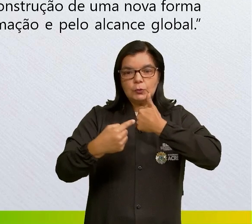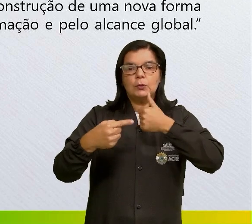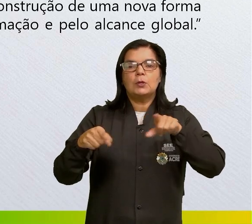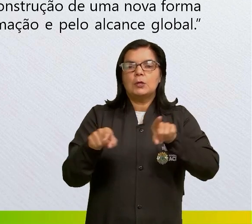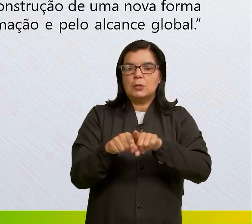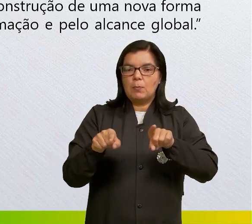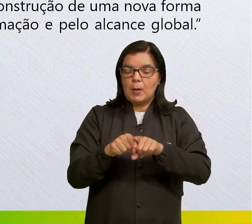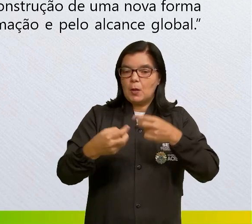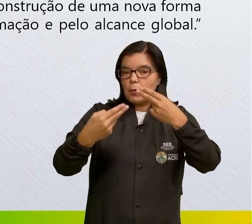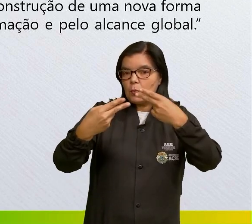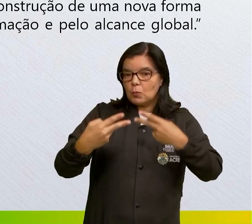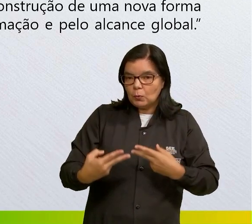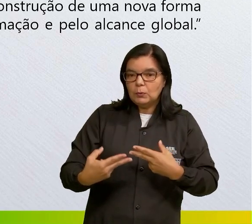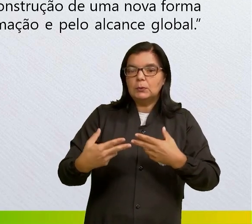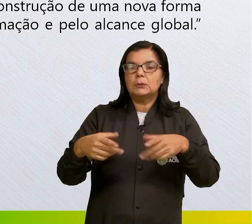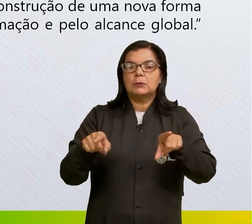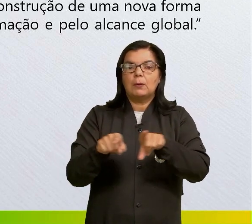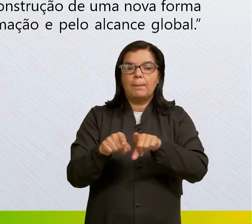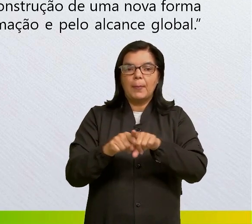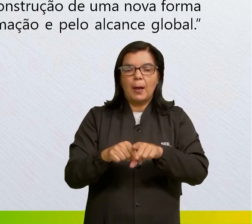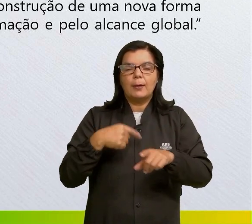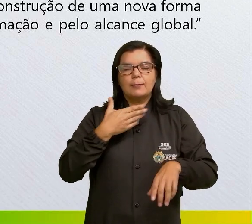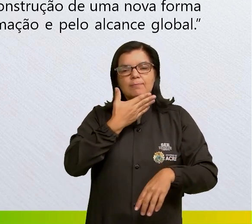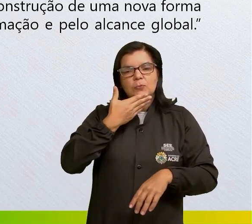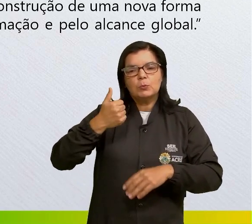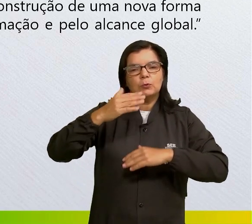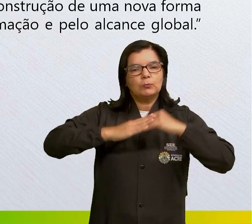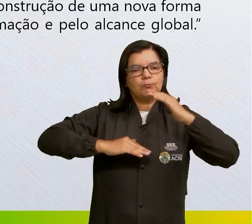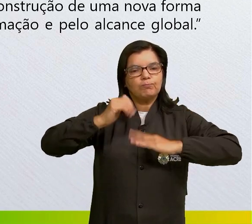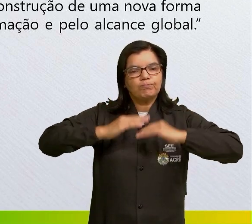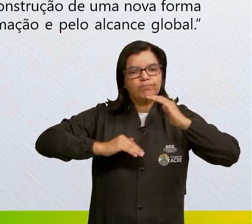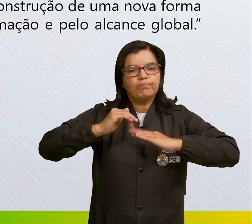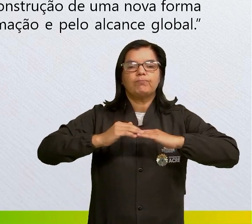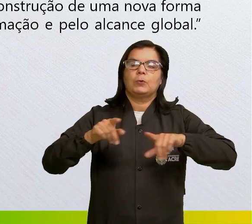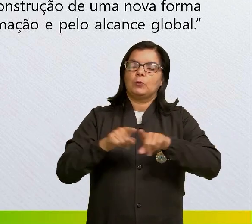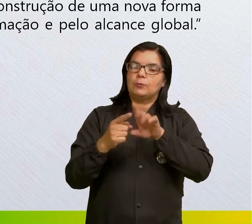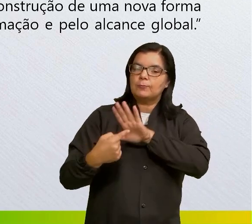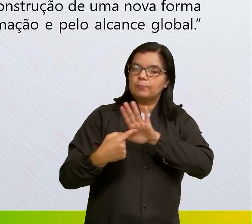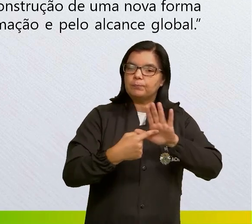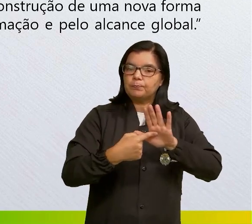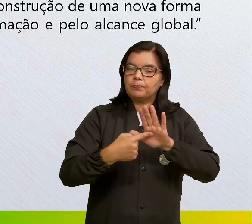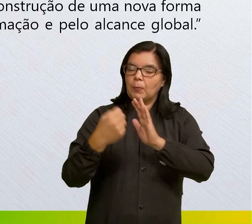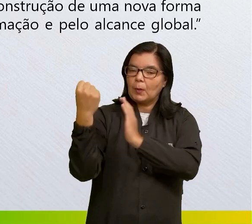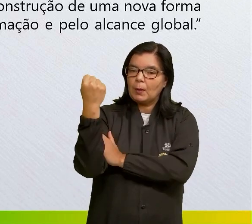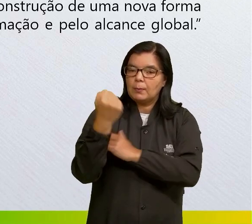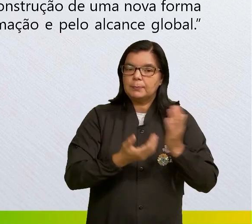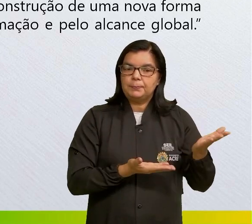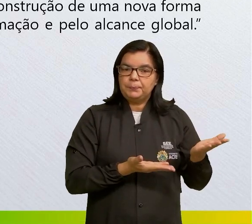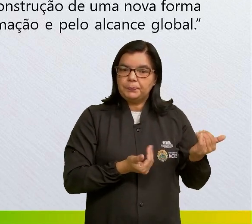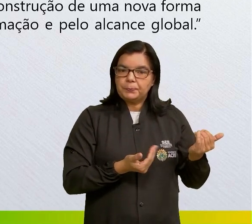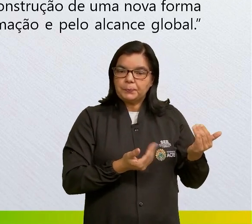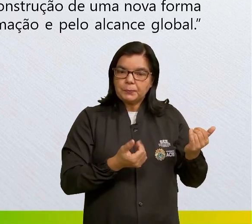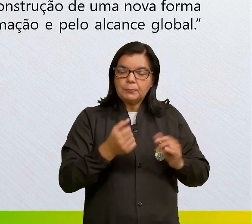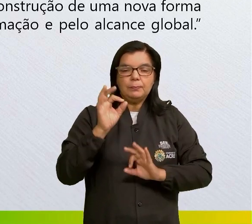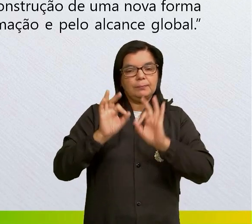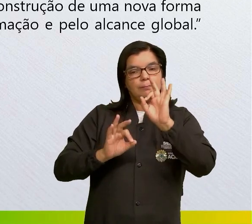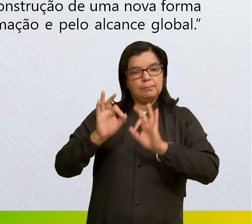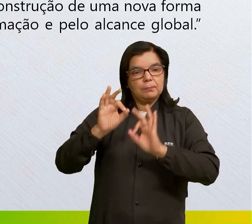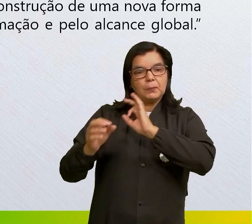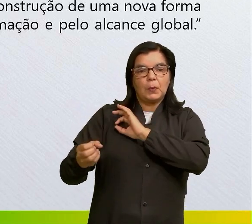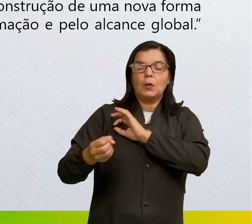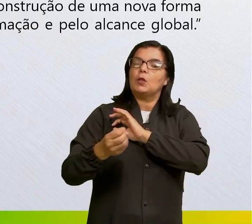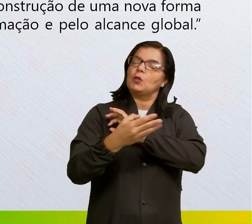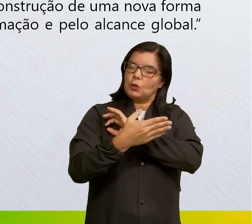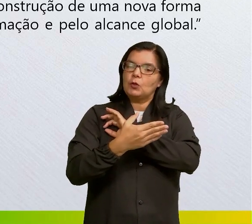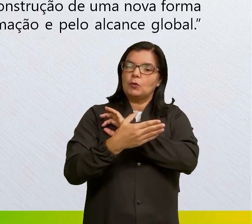articular causas. Para especialistas, isso demonstra a força da juventude na construção de uma